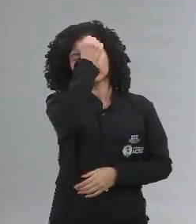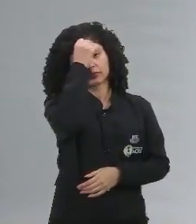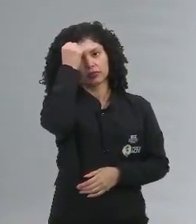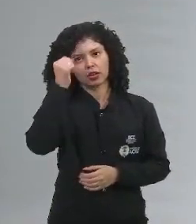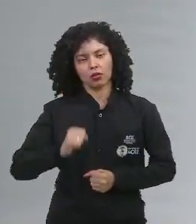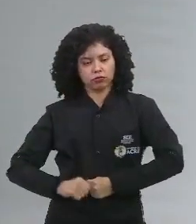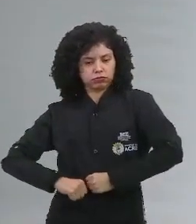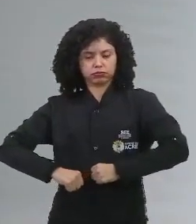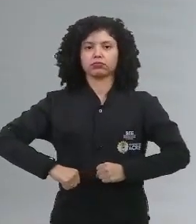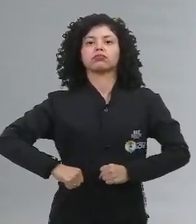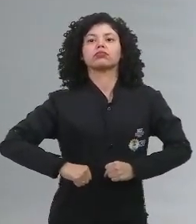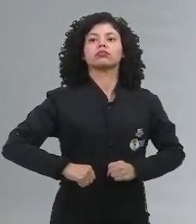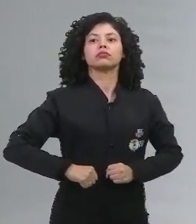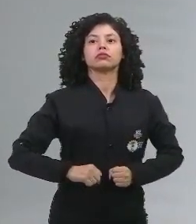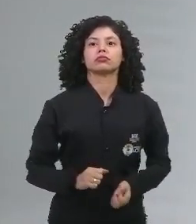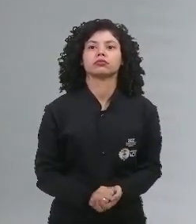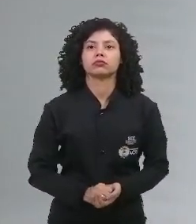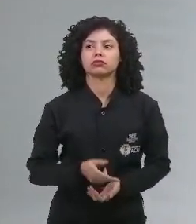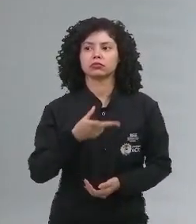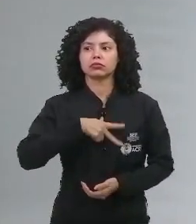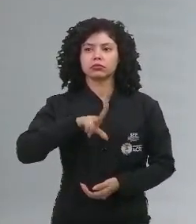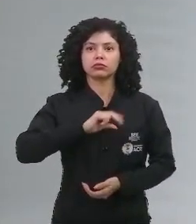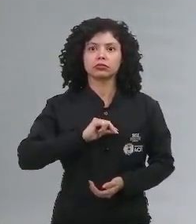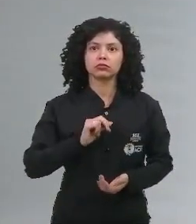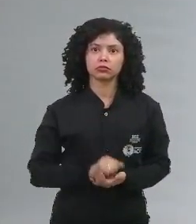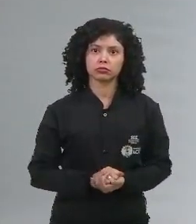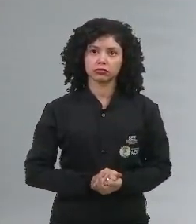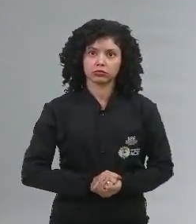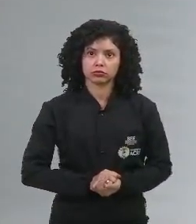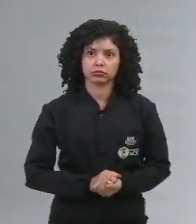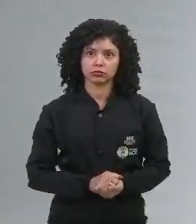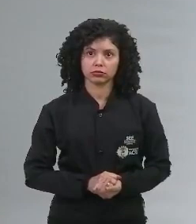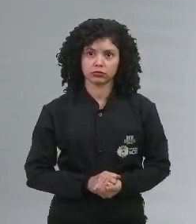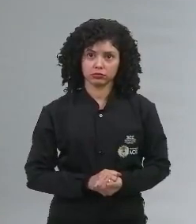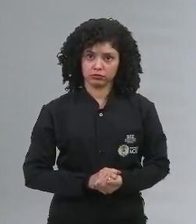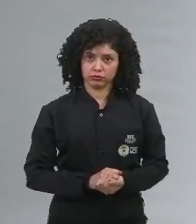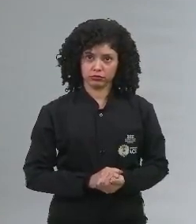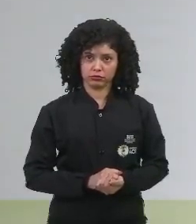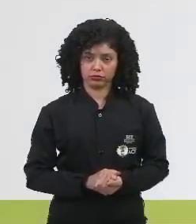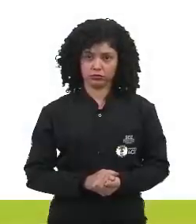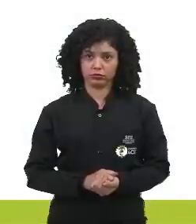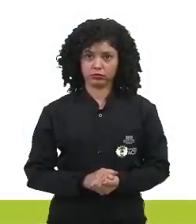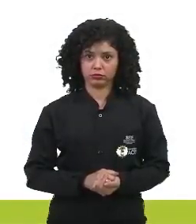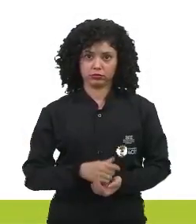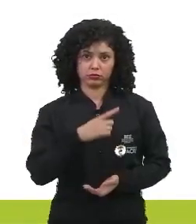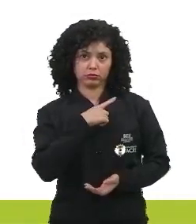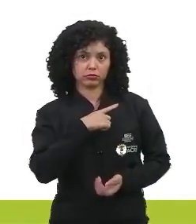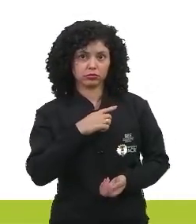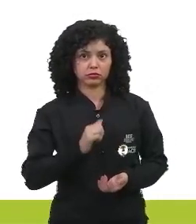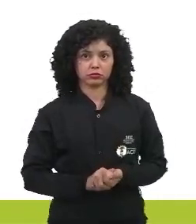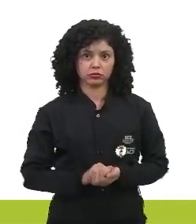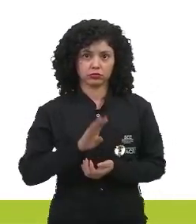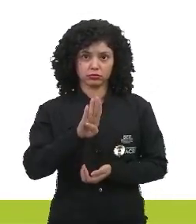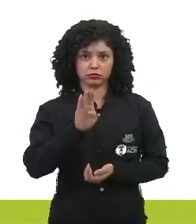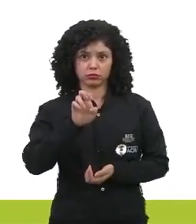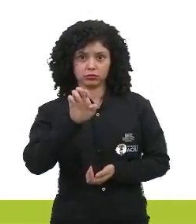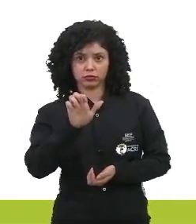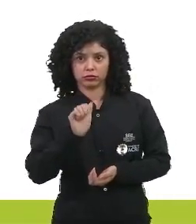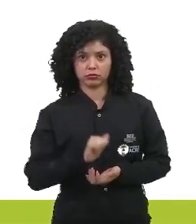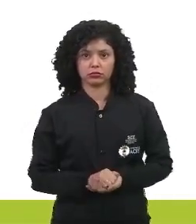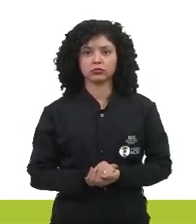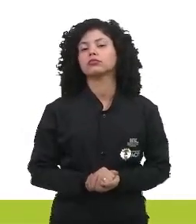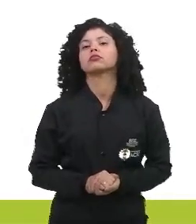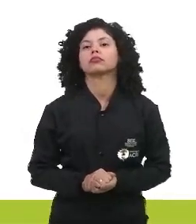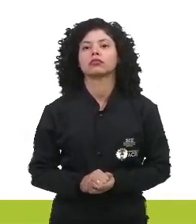todo musculosão. Para os portugueses seria grande caparro. Quando nós temos aqui bué,